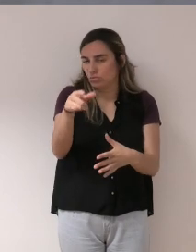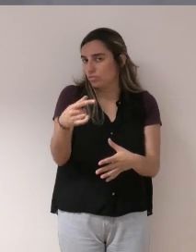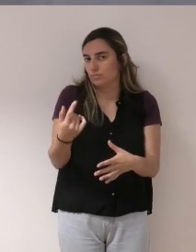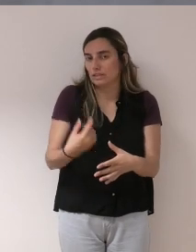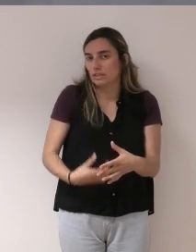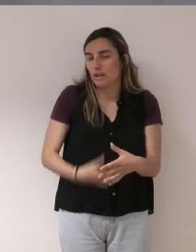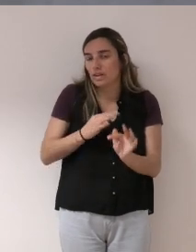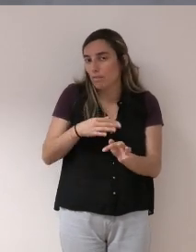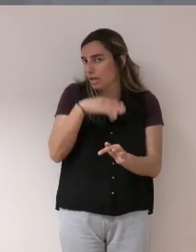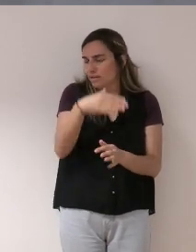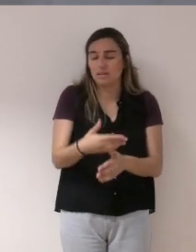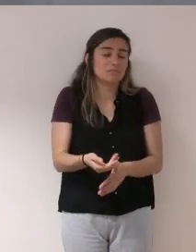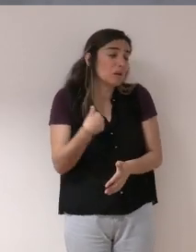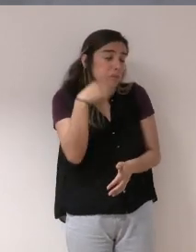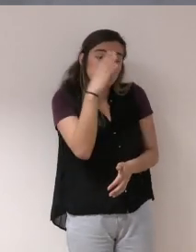Não sei.